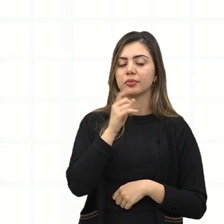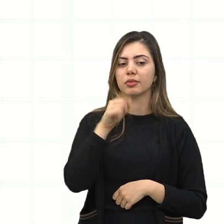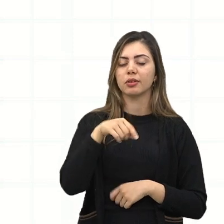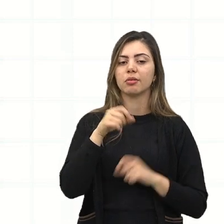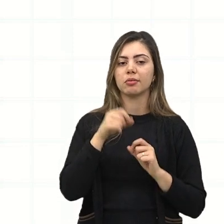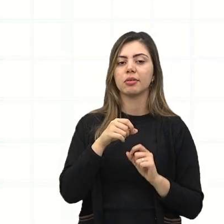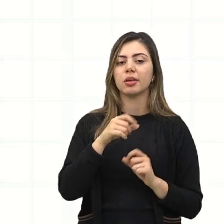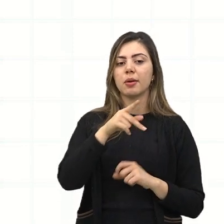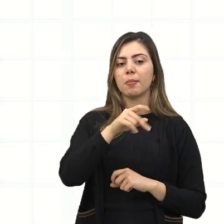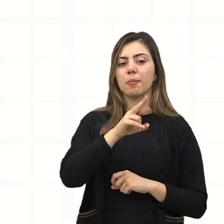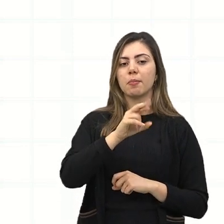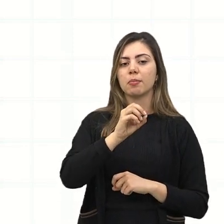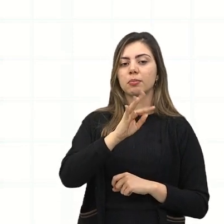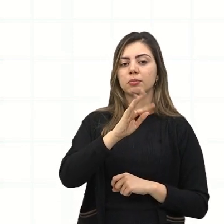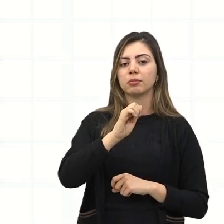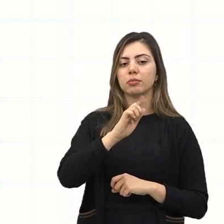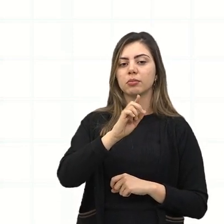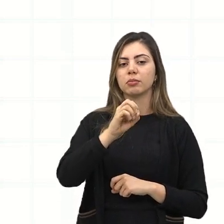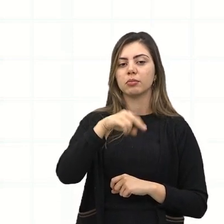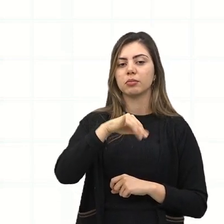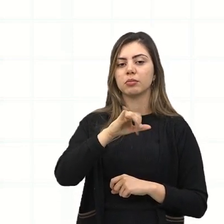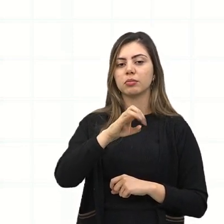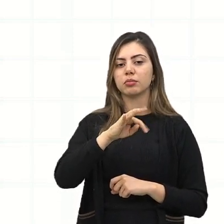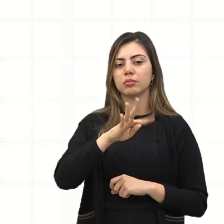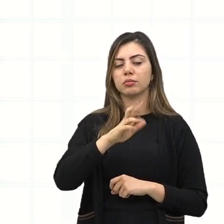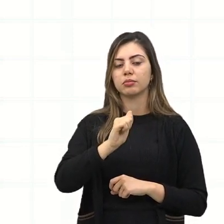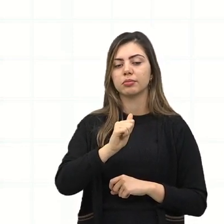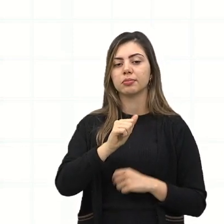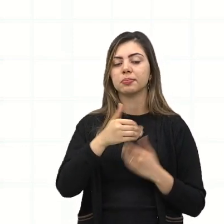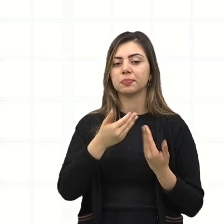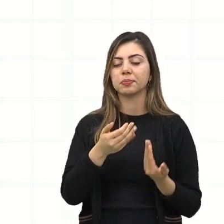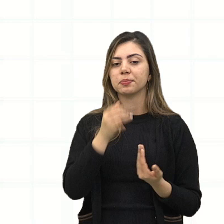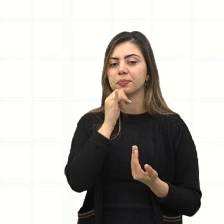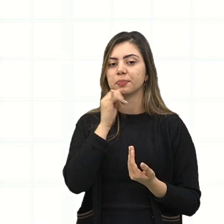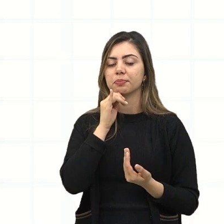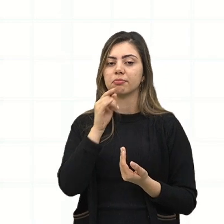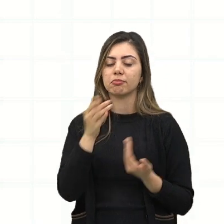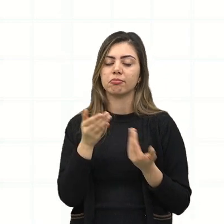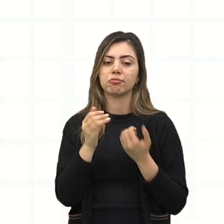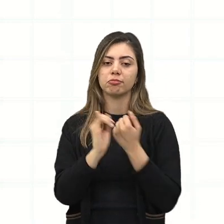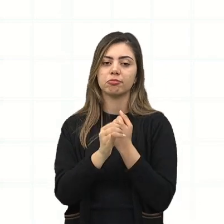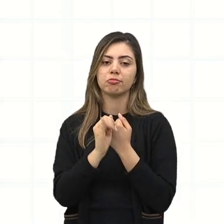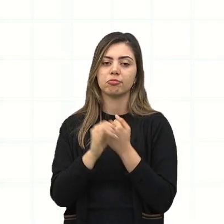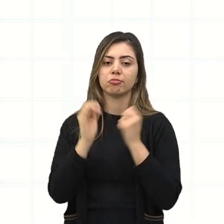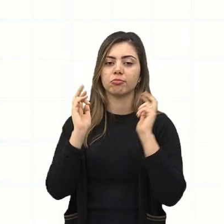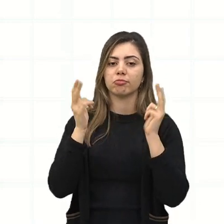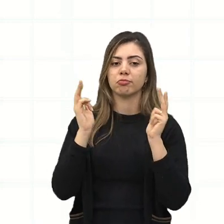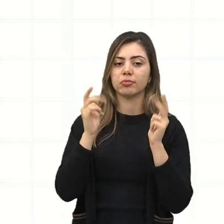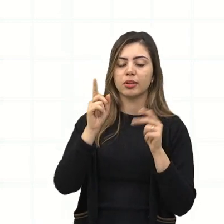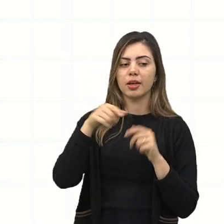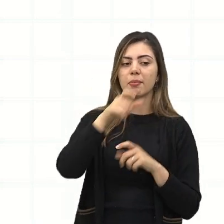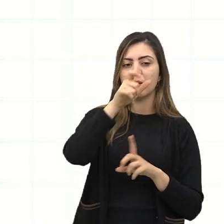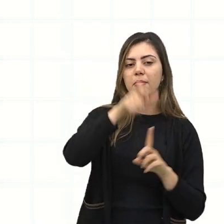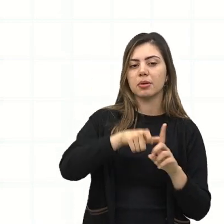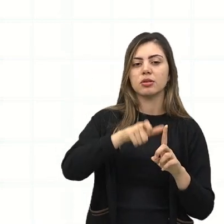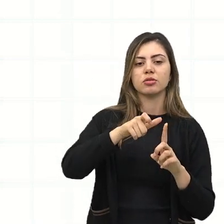dos elementos da narrativa. No caso das nossas narrativas de aventura, esse protagonista vai ser uma espécie de herói